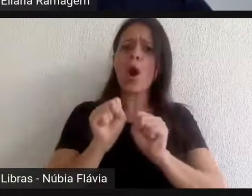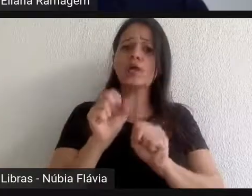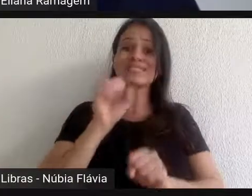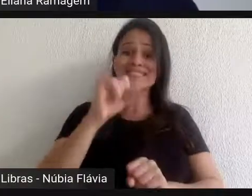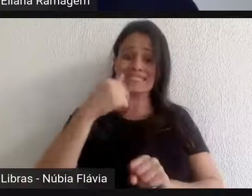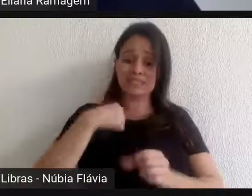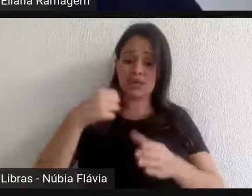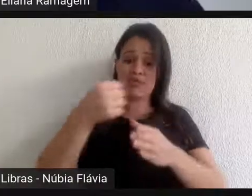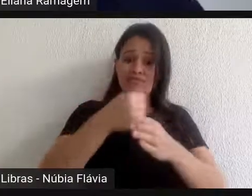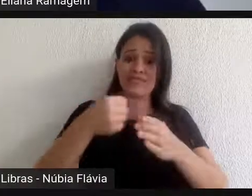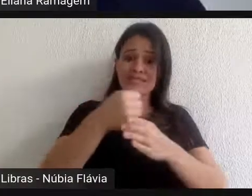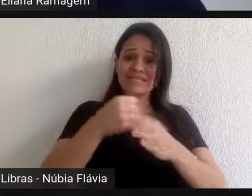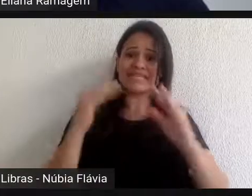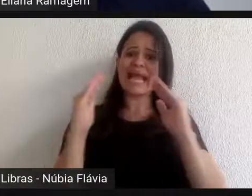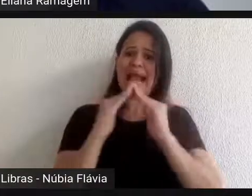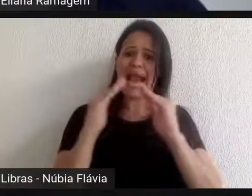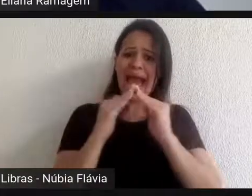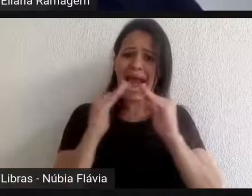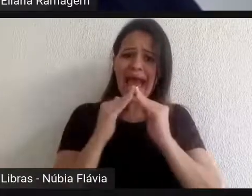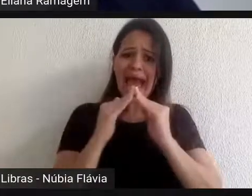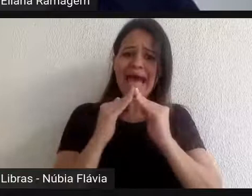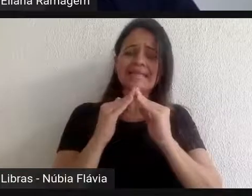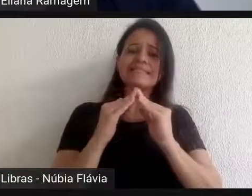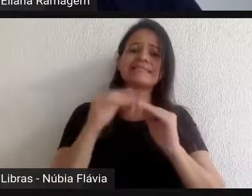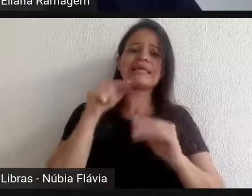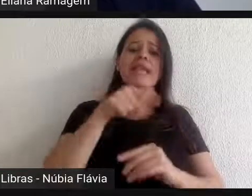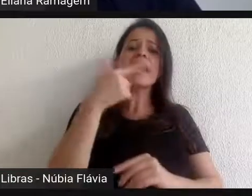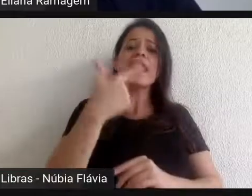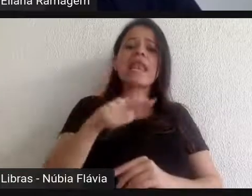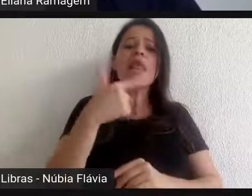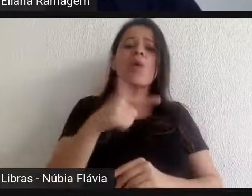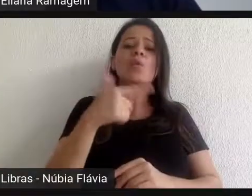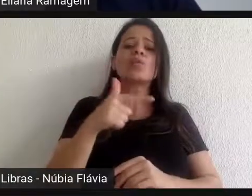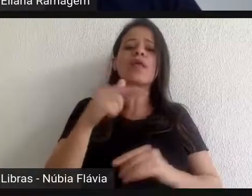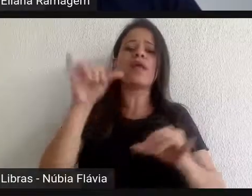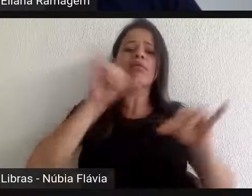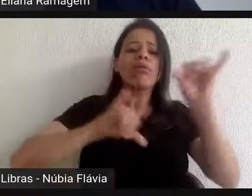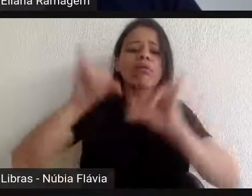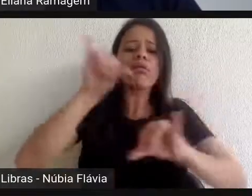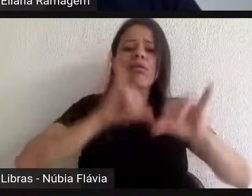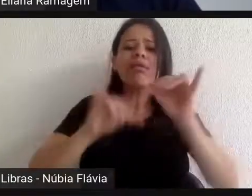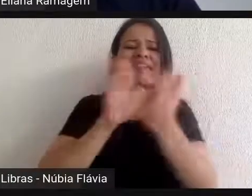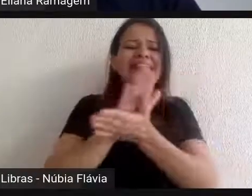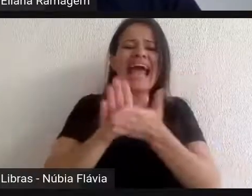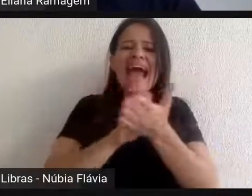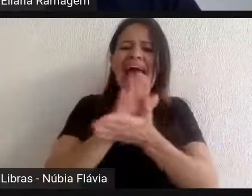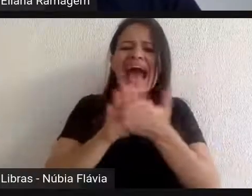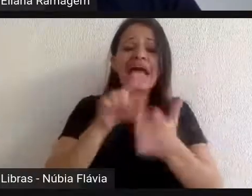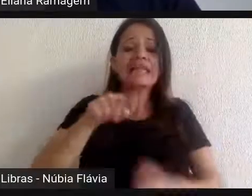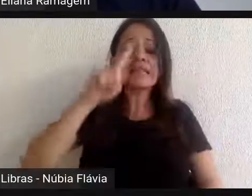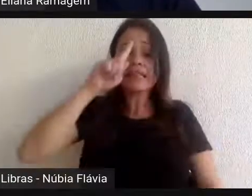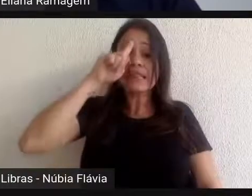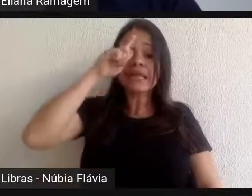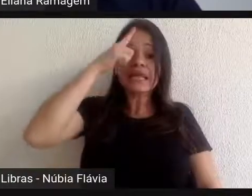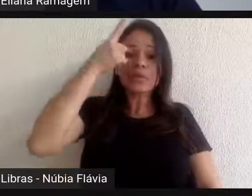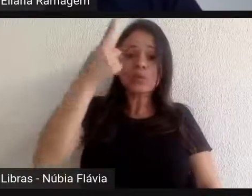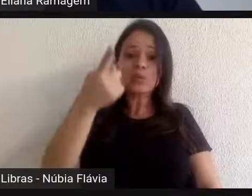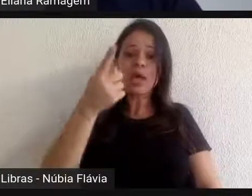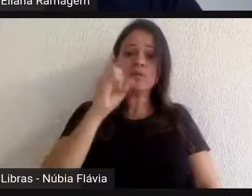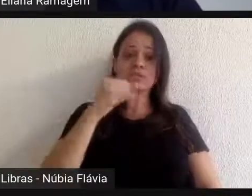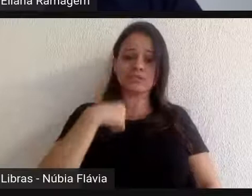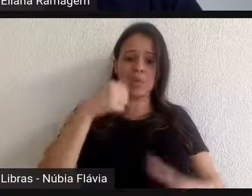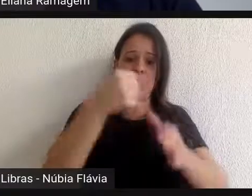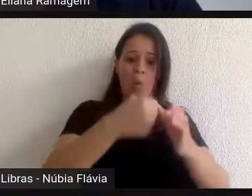casa, sem corante, sem conservante, com temperos naturais, né? Se eu cozinho e congelo